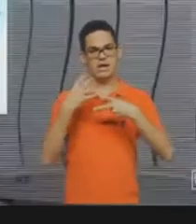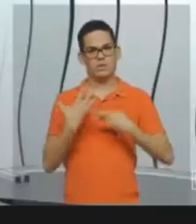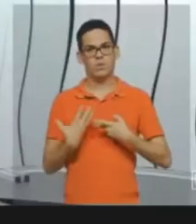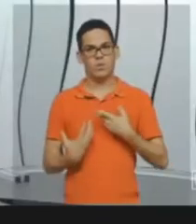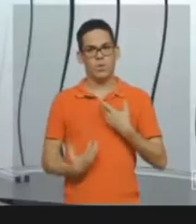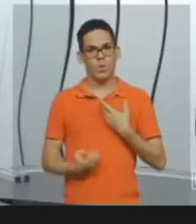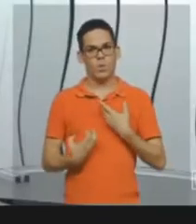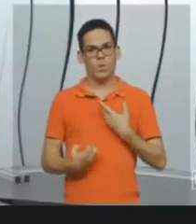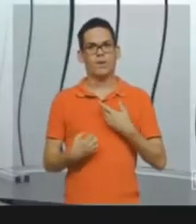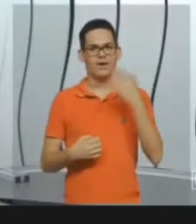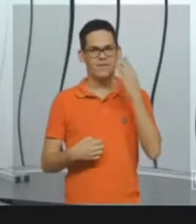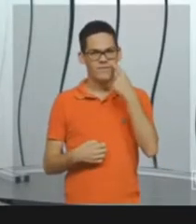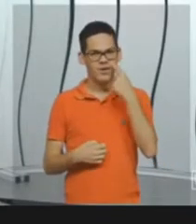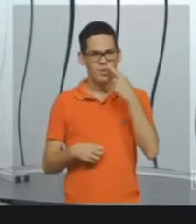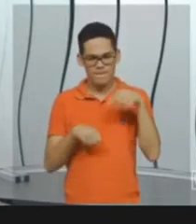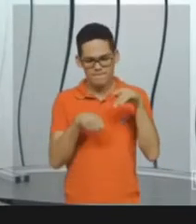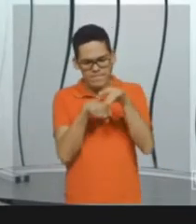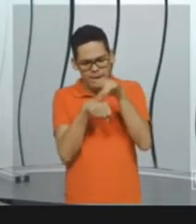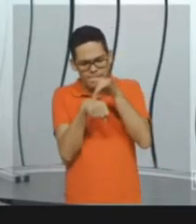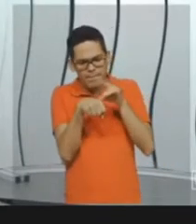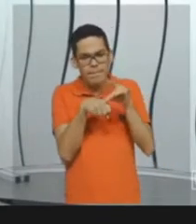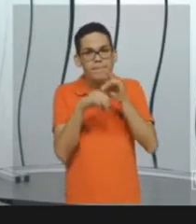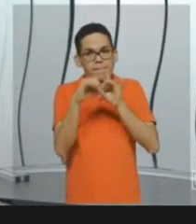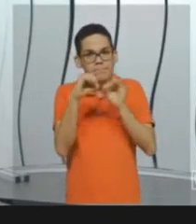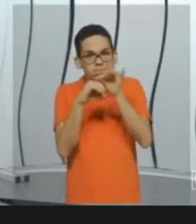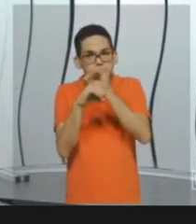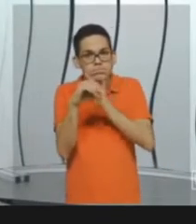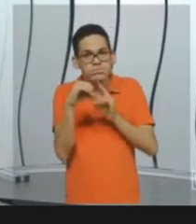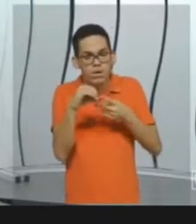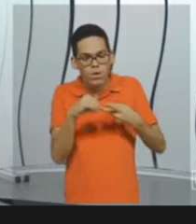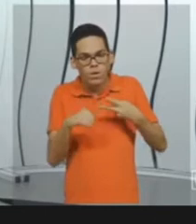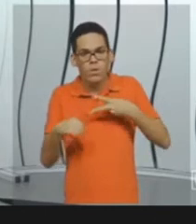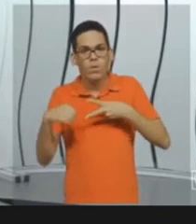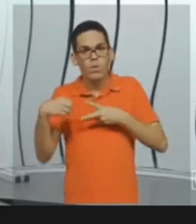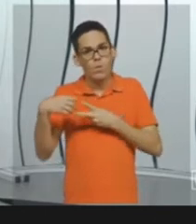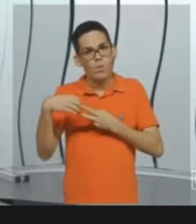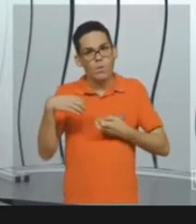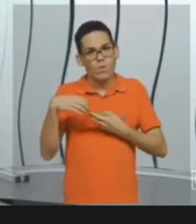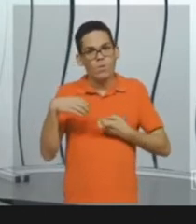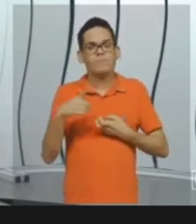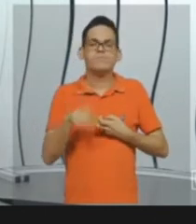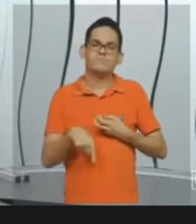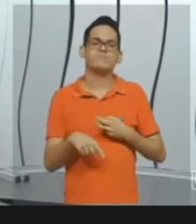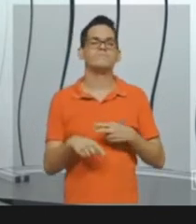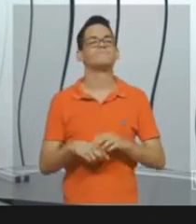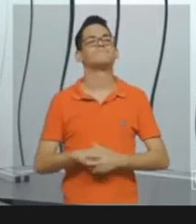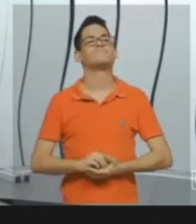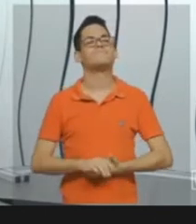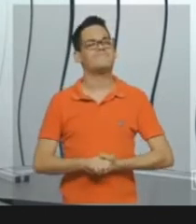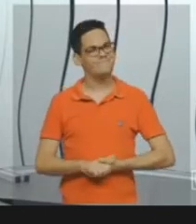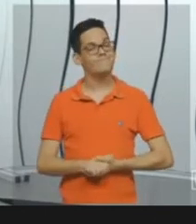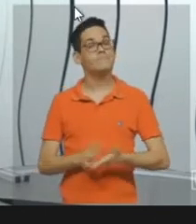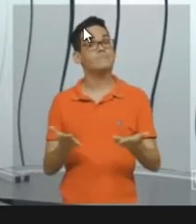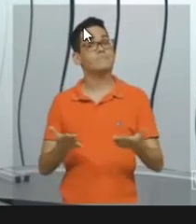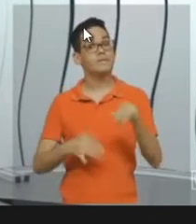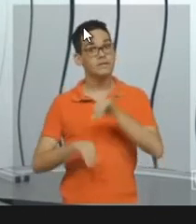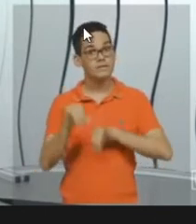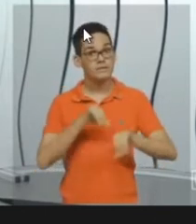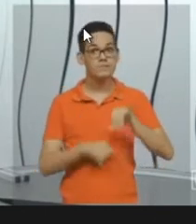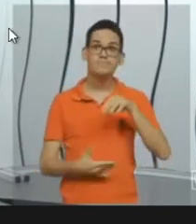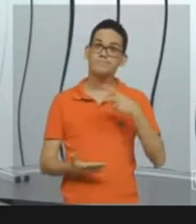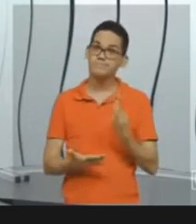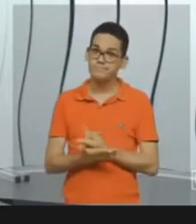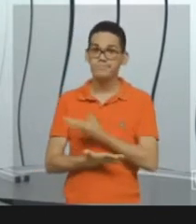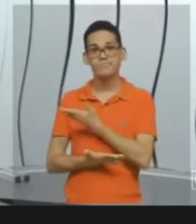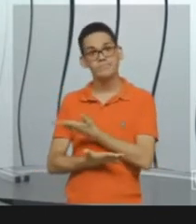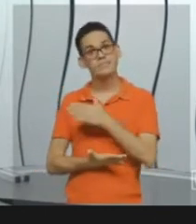citoplasma, para haver uma relação entre o núcleo e o citoplasma. O núcleo não pode ser isolado. A maioria das reações químicas, inclusive, acontecem